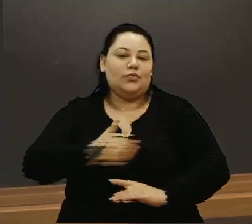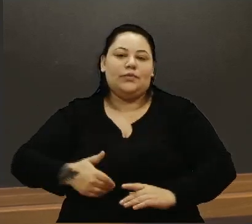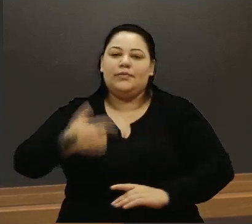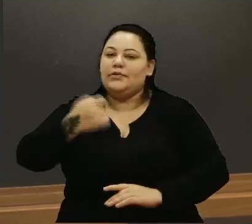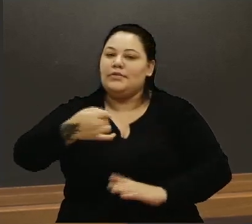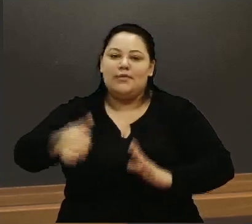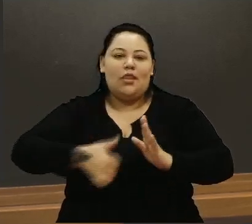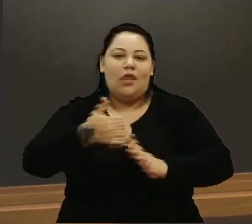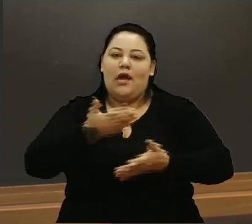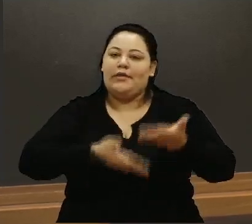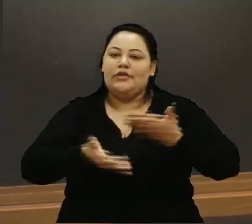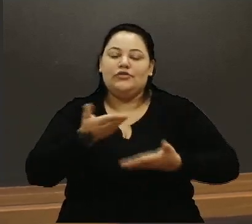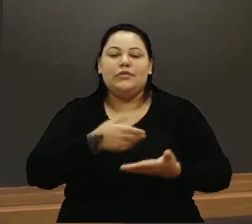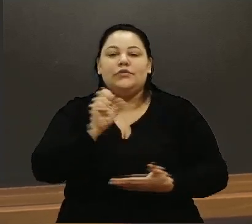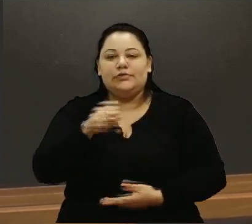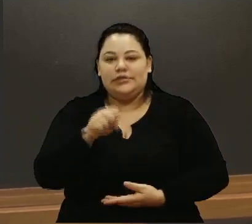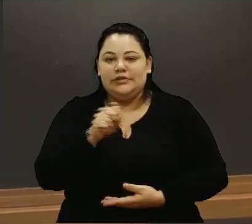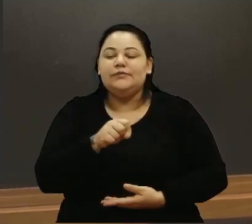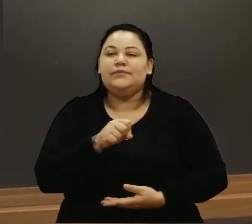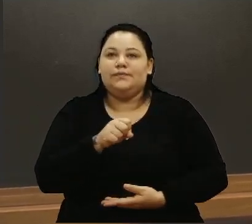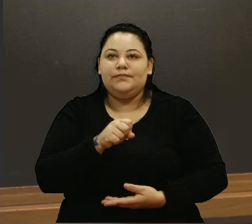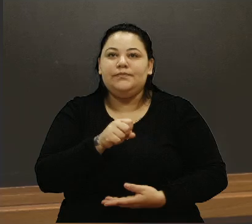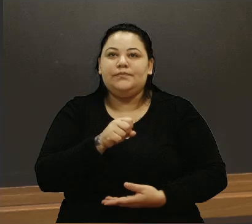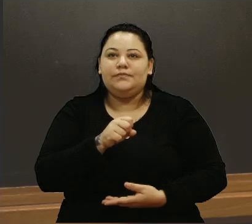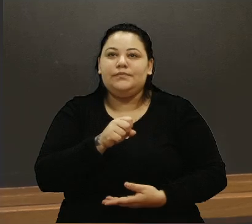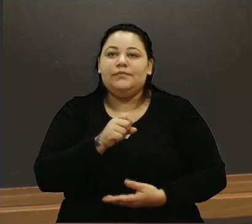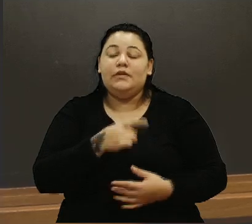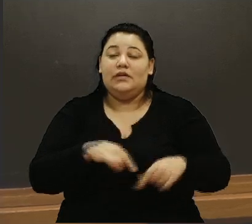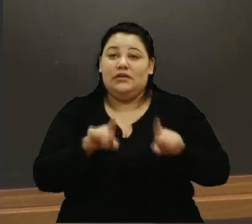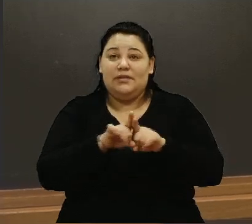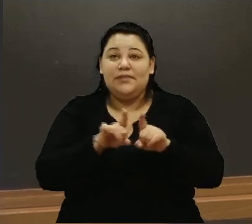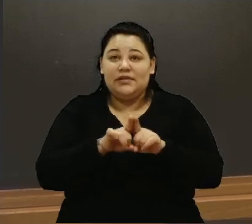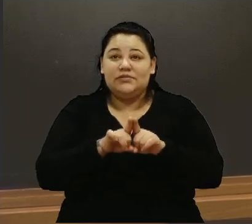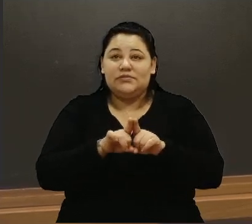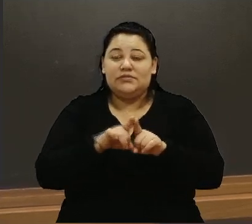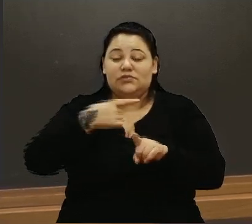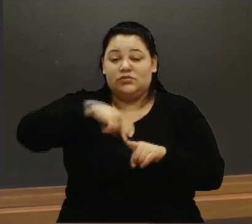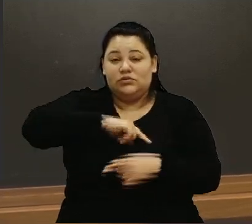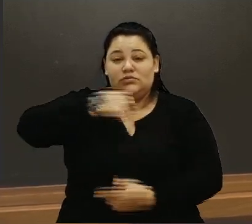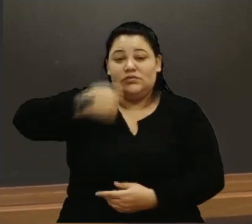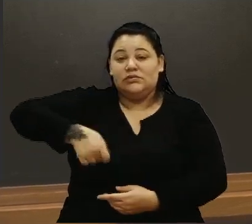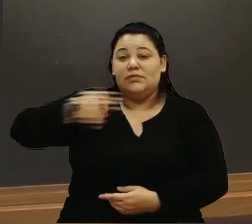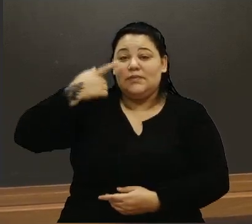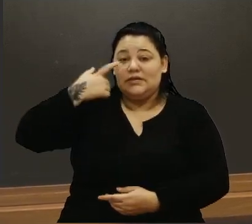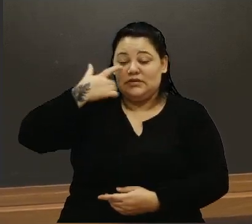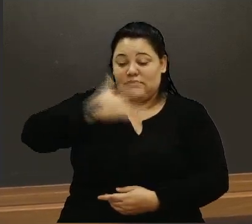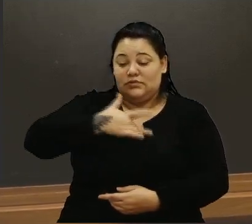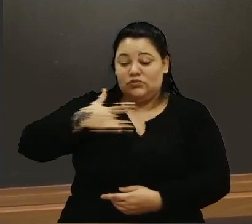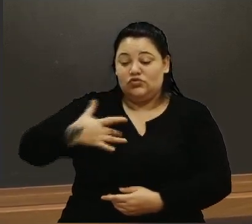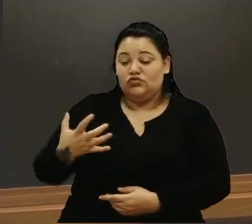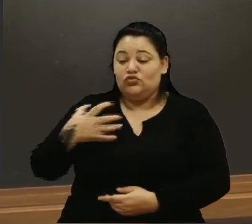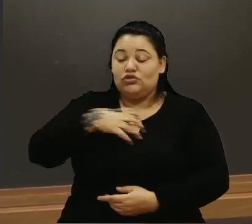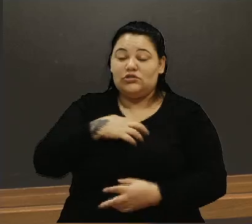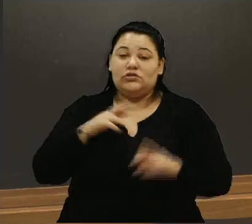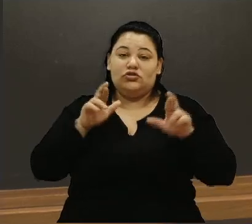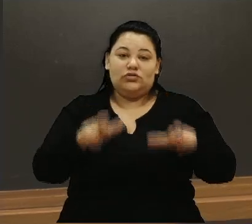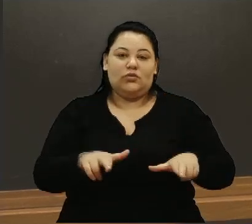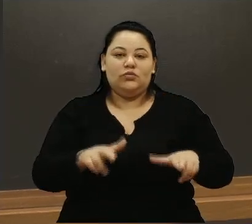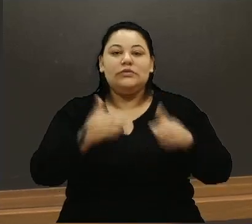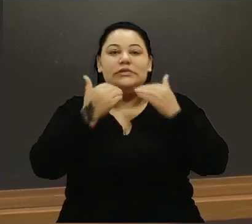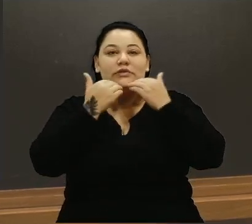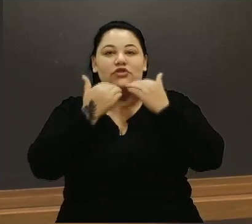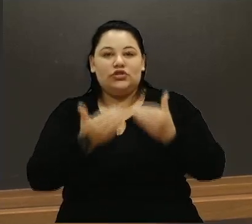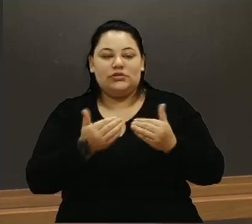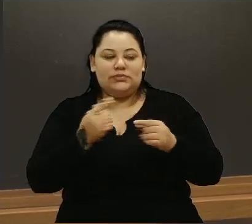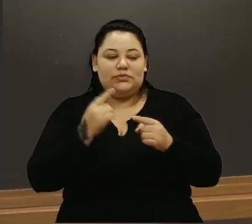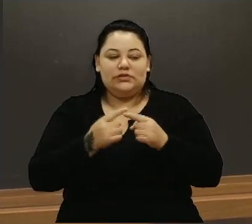regionalizar o atendimento dos agentes de endemia e, mais do que isso, nós temos que pensar a saúde de forma regionalizada. Não adianta, porque